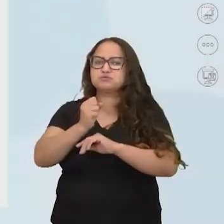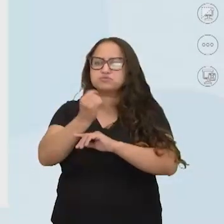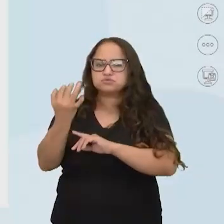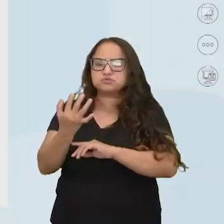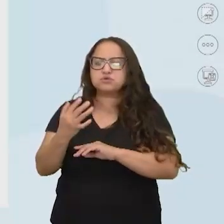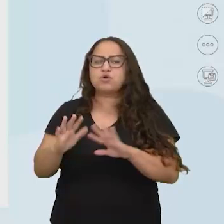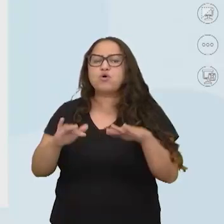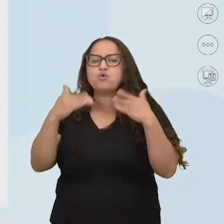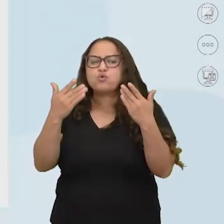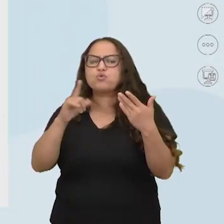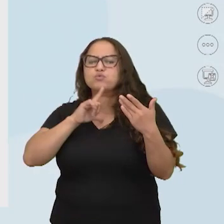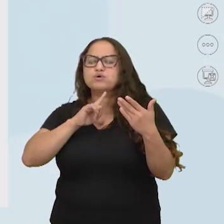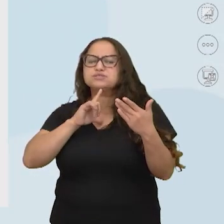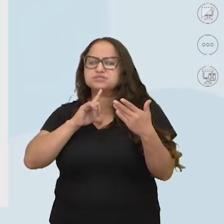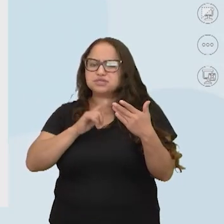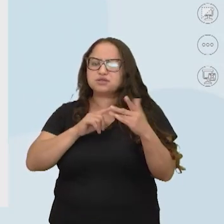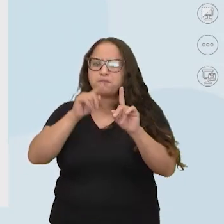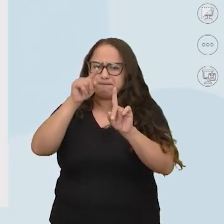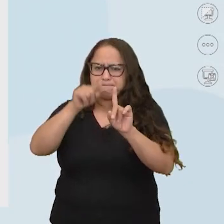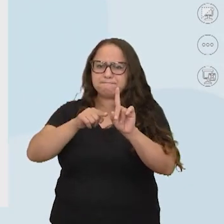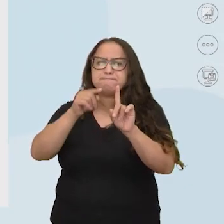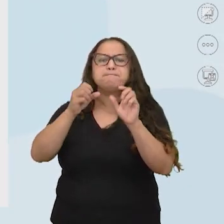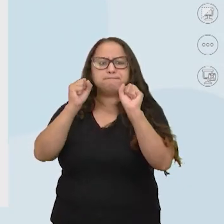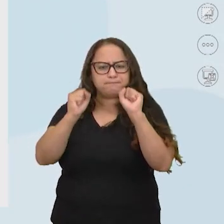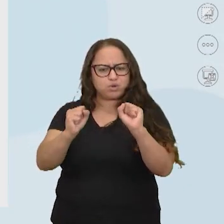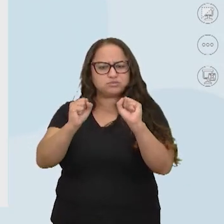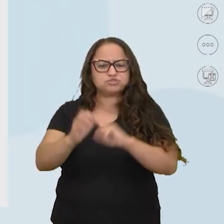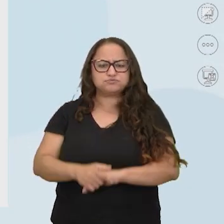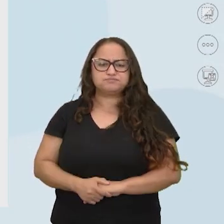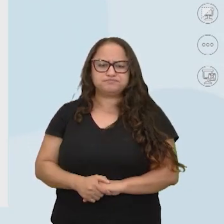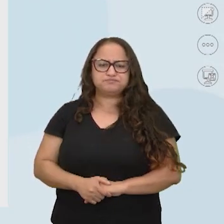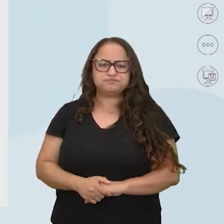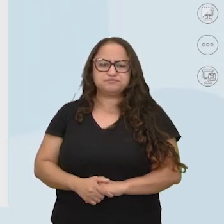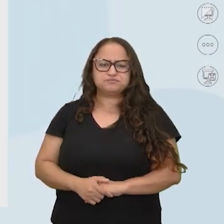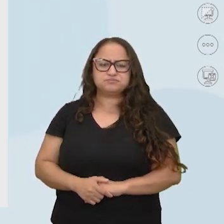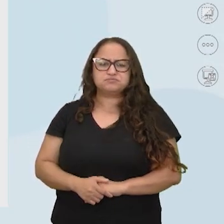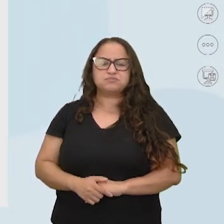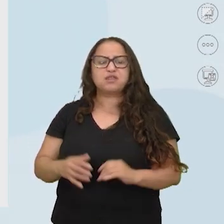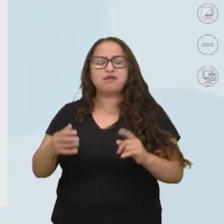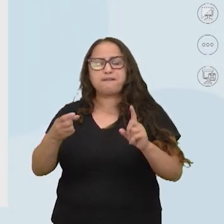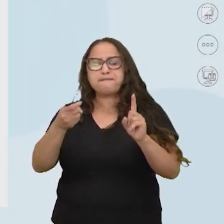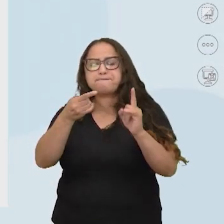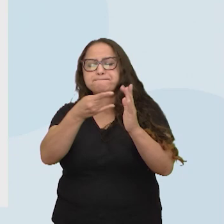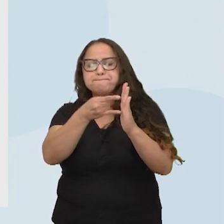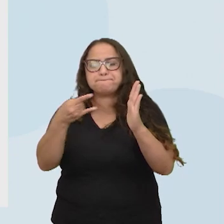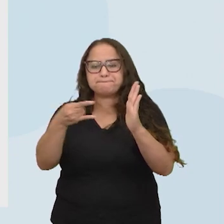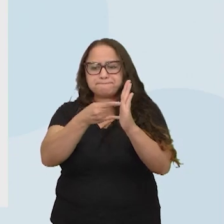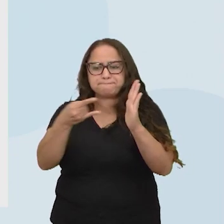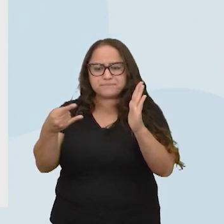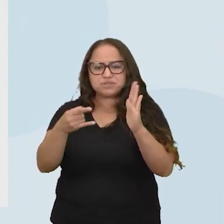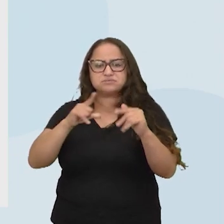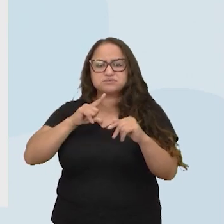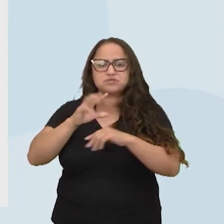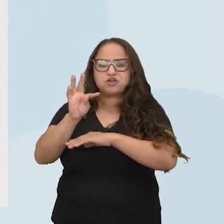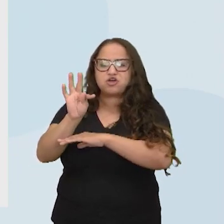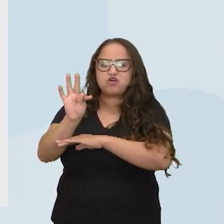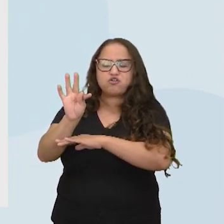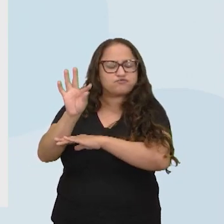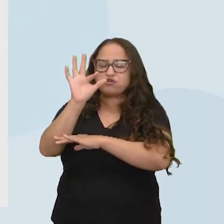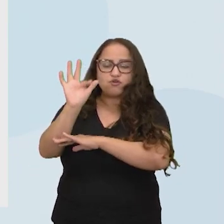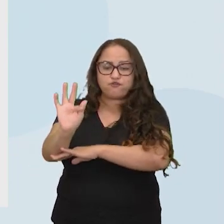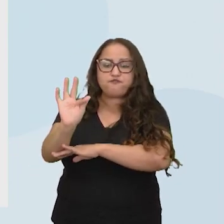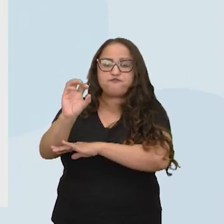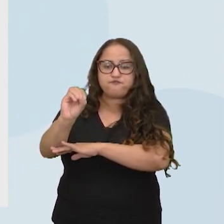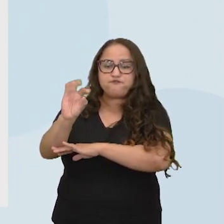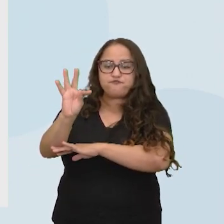ver quais são as partículas que mediam cada força? A força eletromagnética é mediada pelos fótons. Tá aqui os